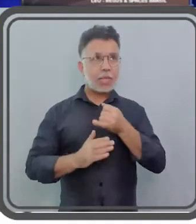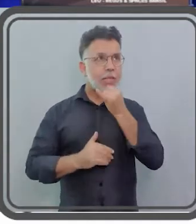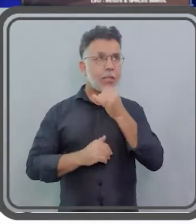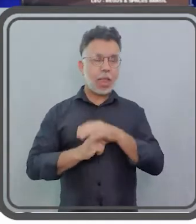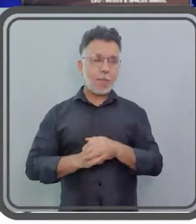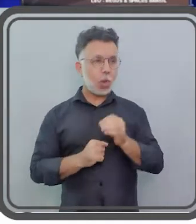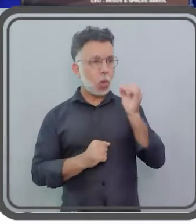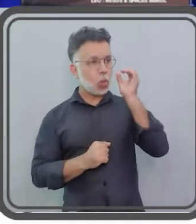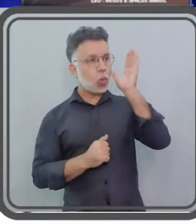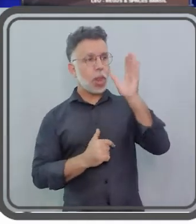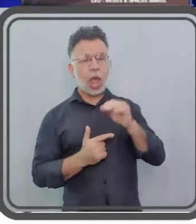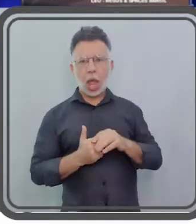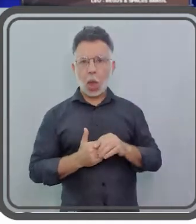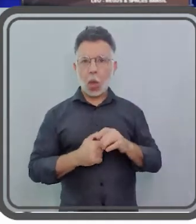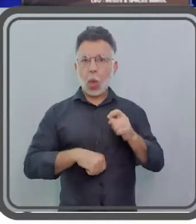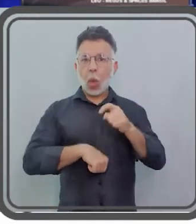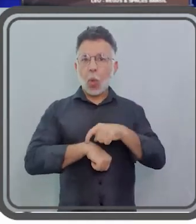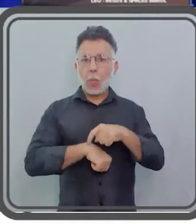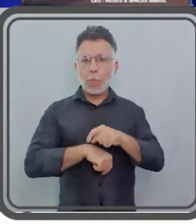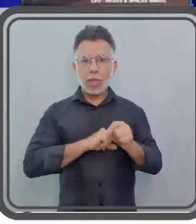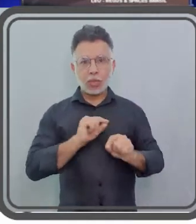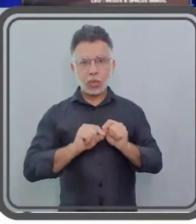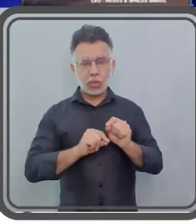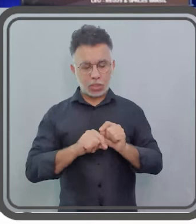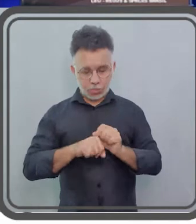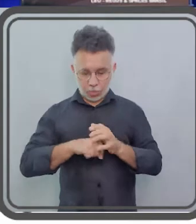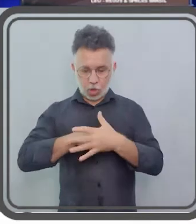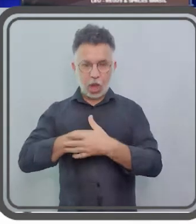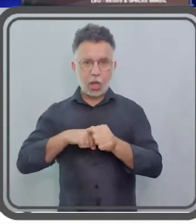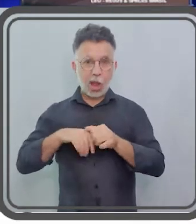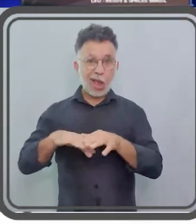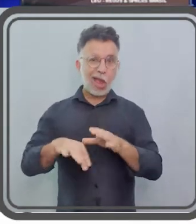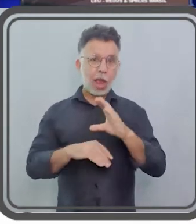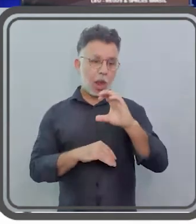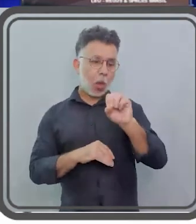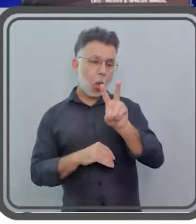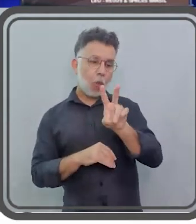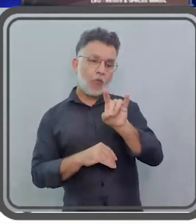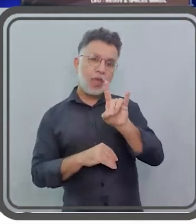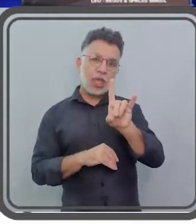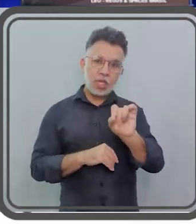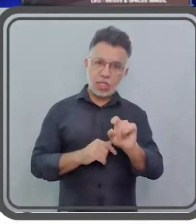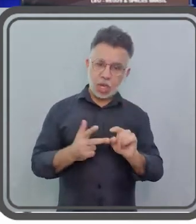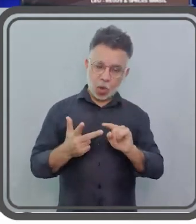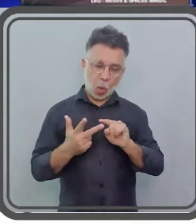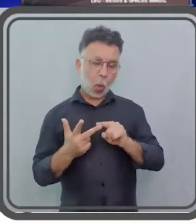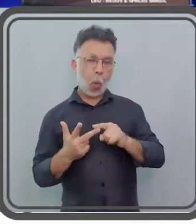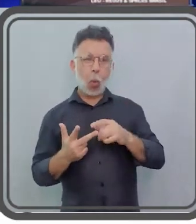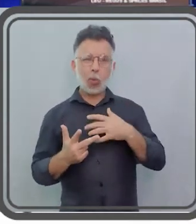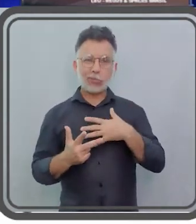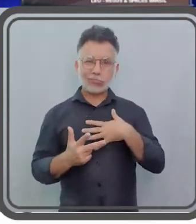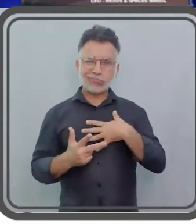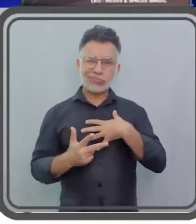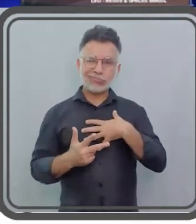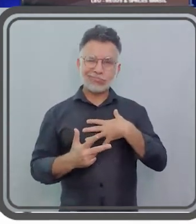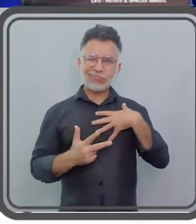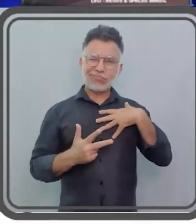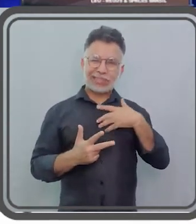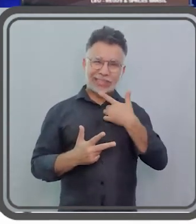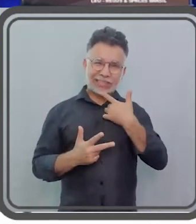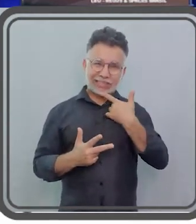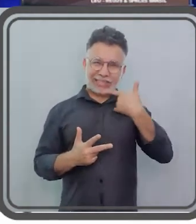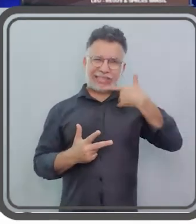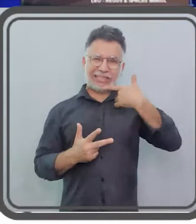enquetes inmediatos de COVID, enquetes de estado de ánimo, humor. A gente